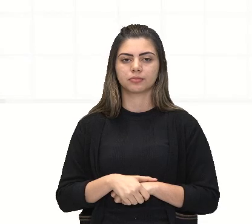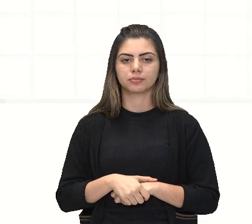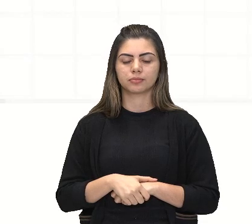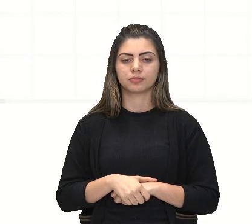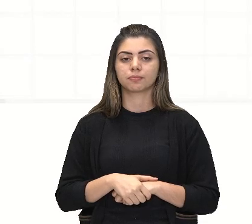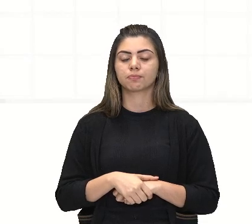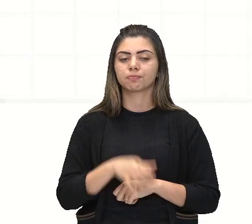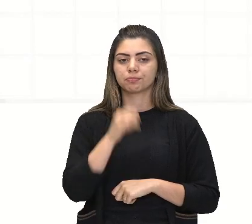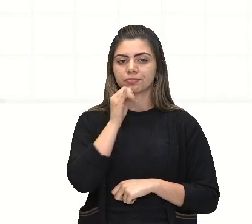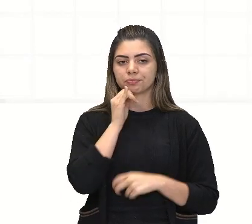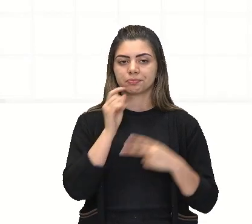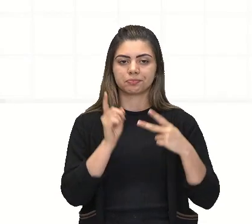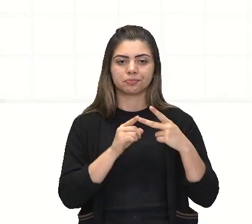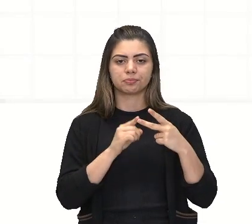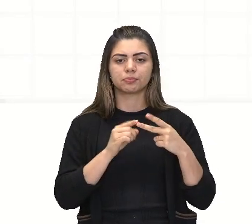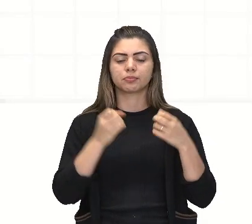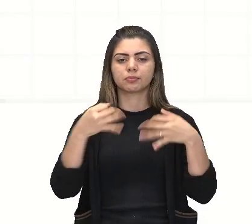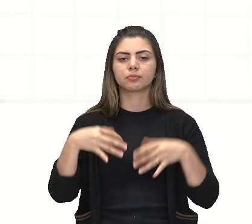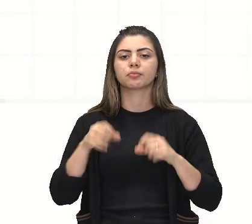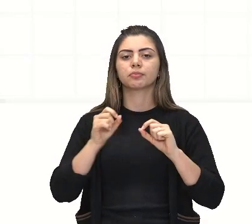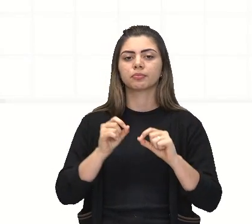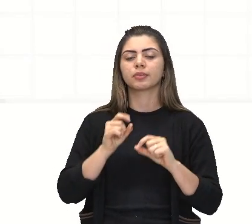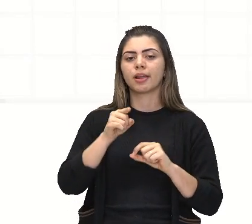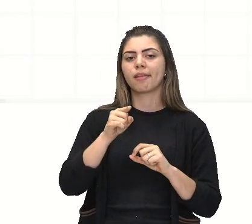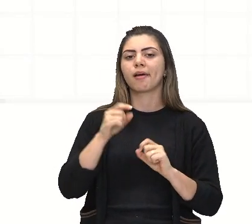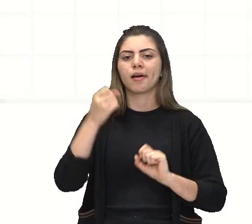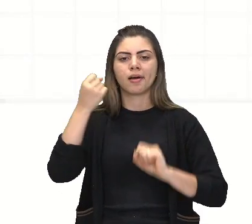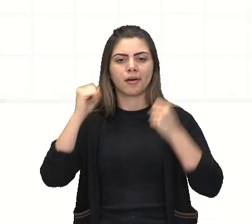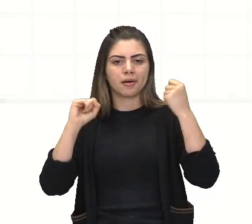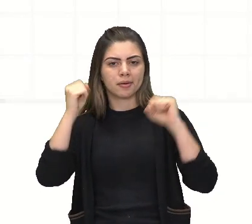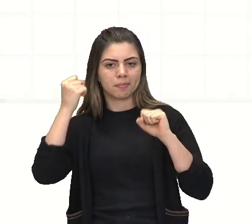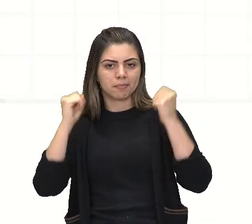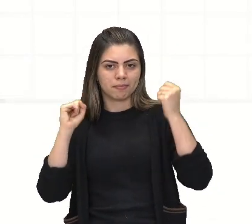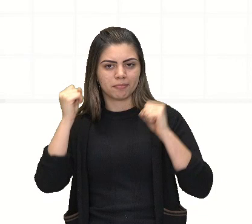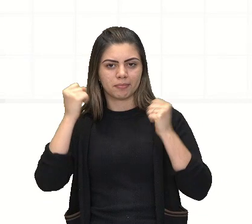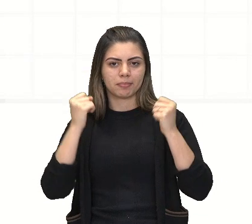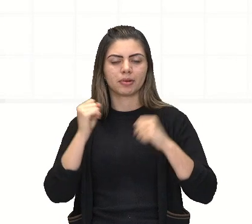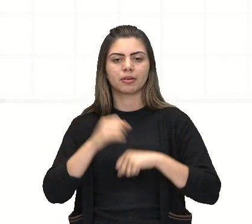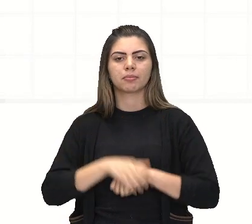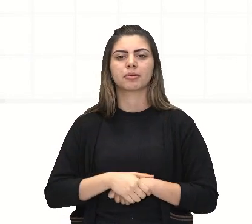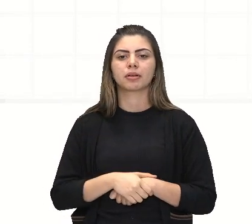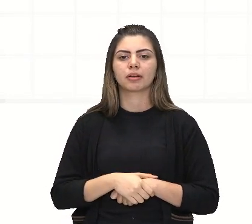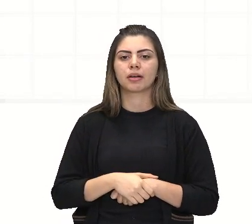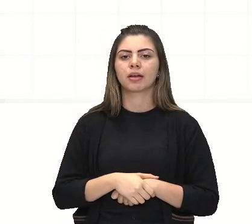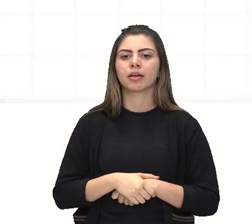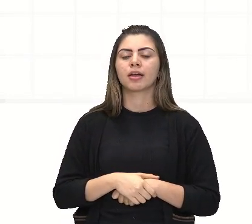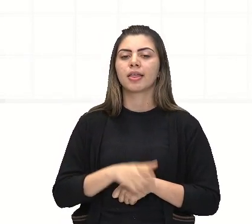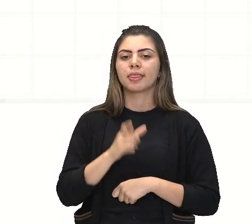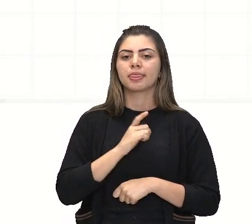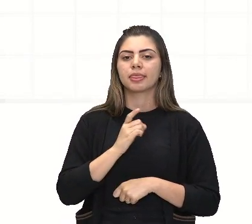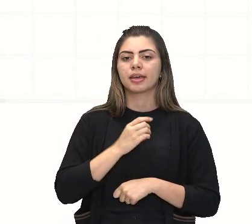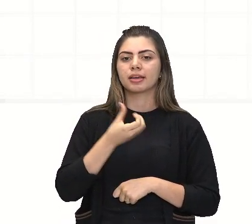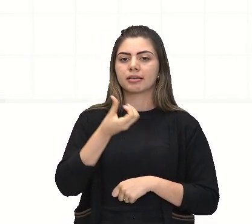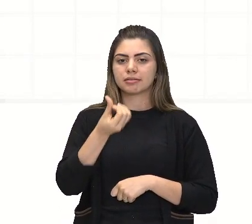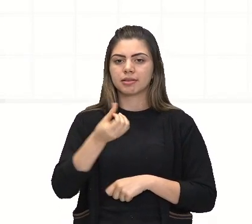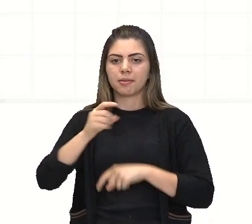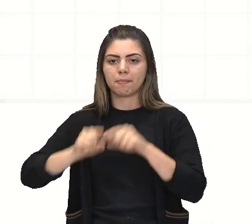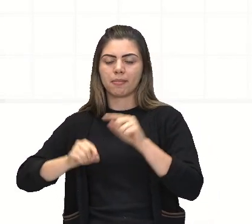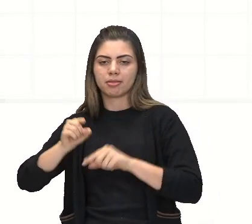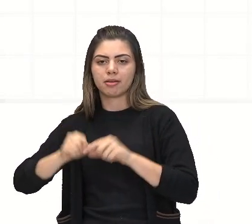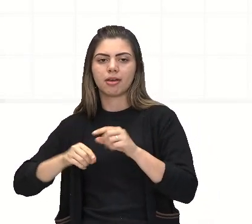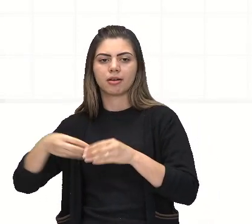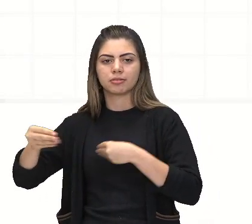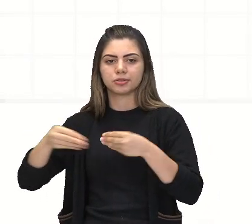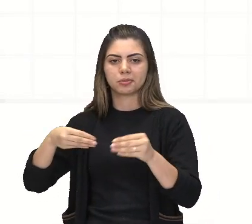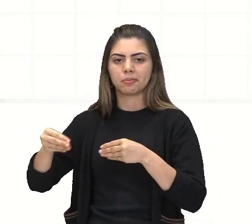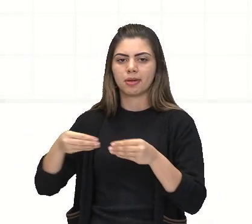ó. Uma empresa gasta 6 peças de plástico para